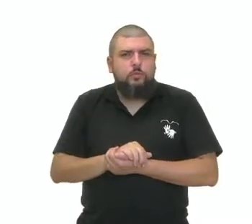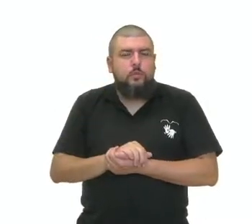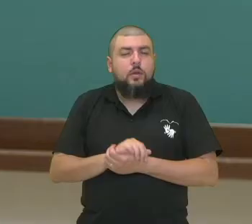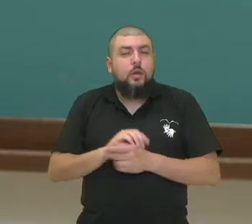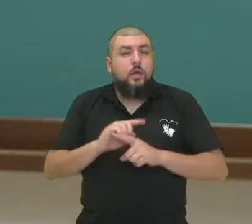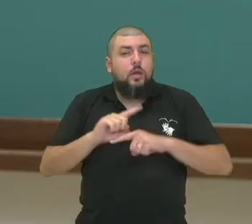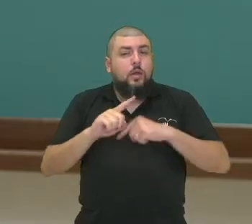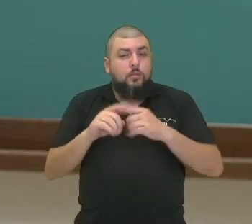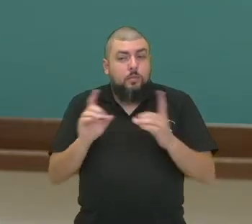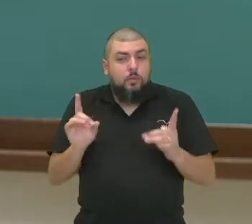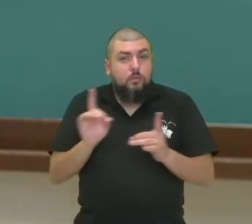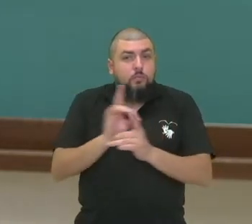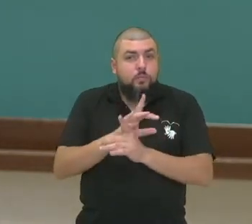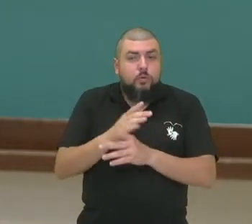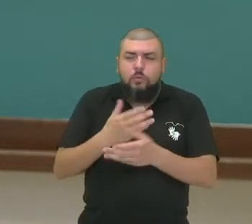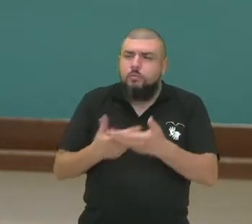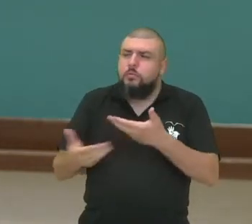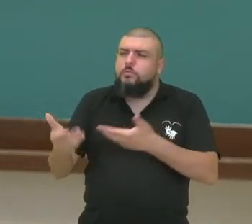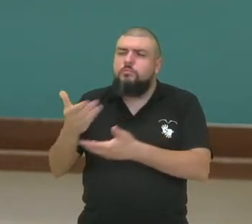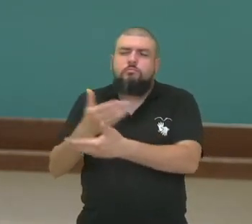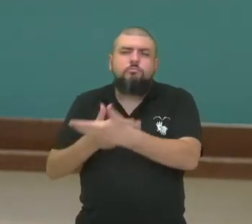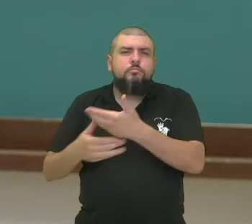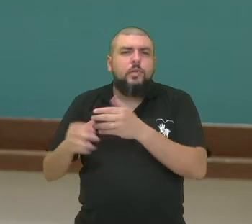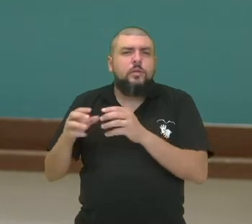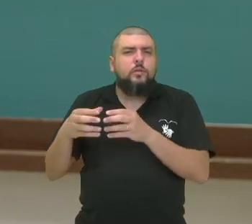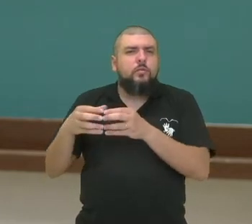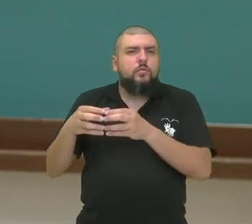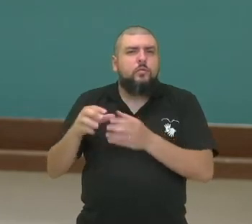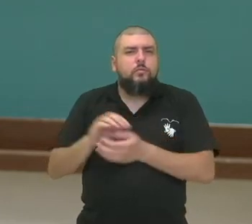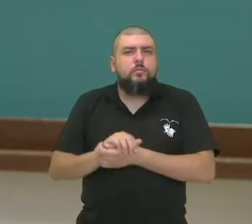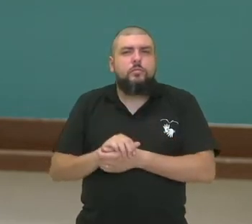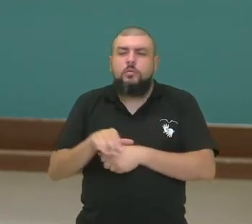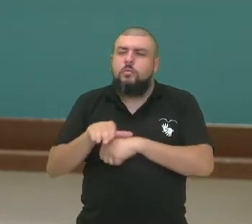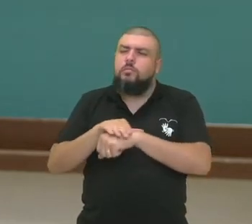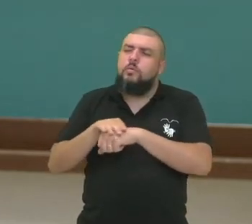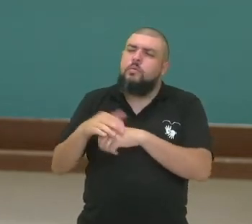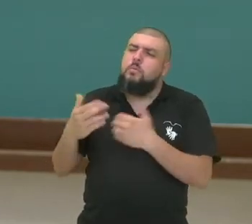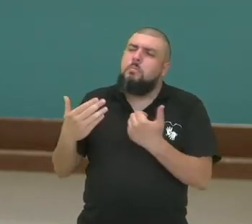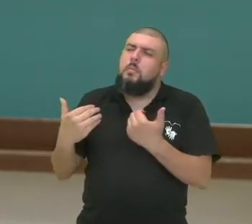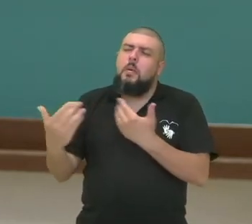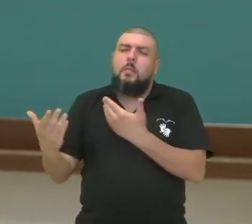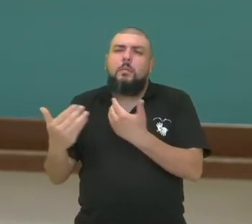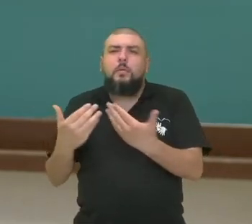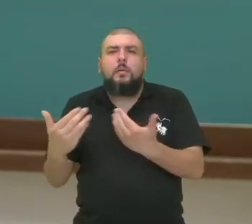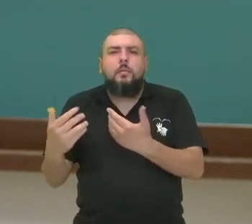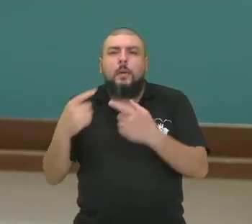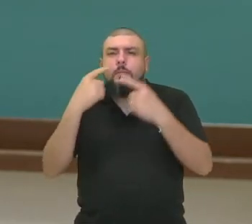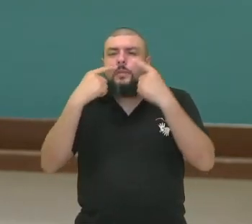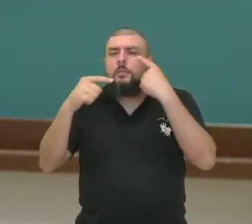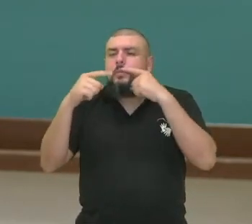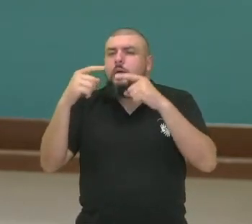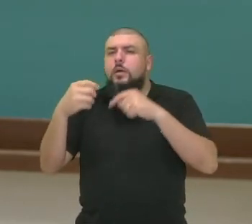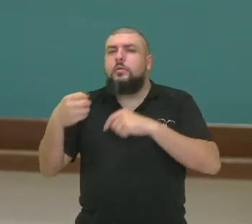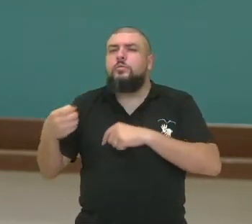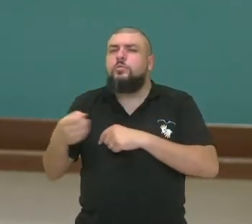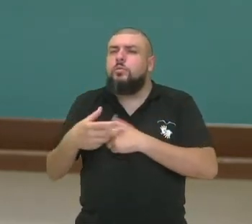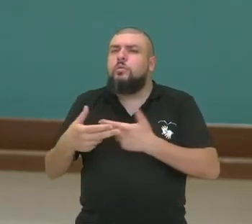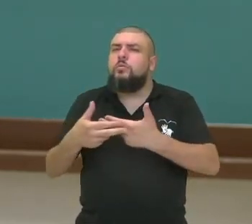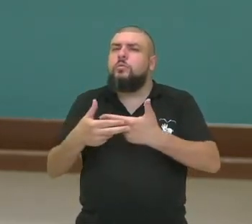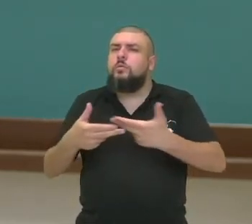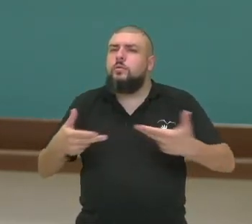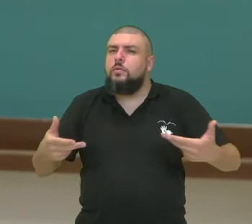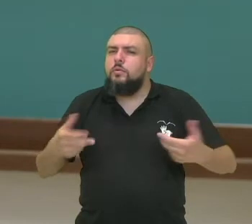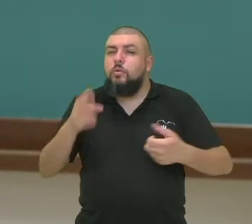descobriu com a sua turma. De repente, aí, conversando, você descobre novidades, histórias curiosas,